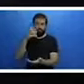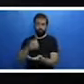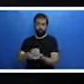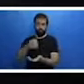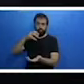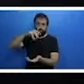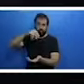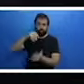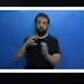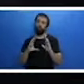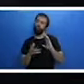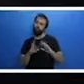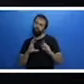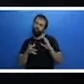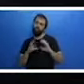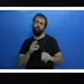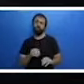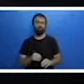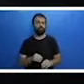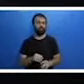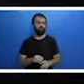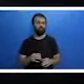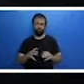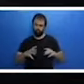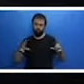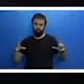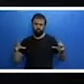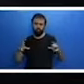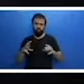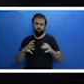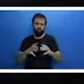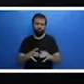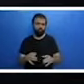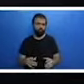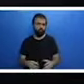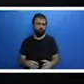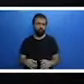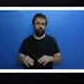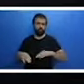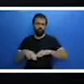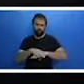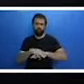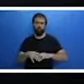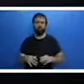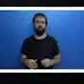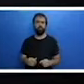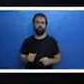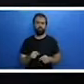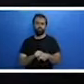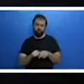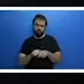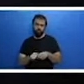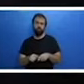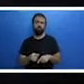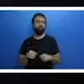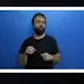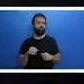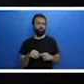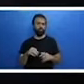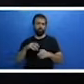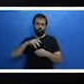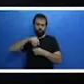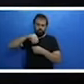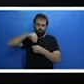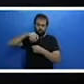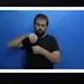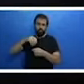plásticos bolas de qualquer tipo qual que é tamanho né sapato tênis tampinhas de